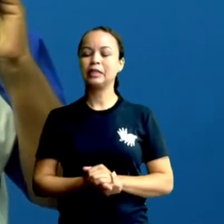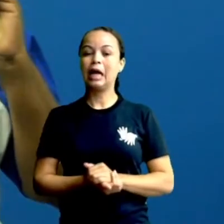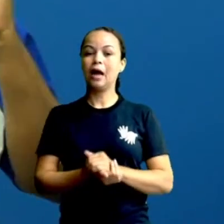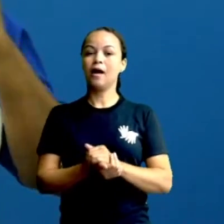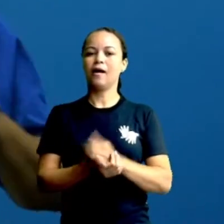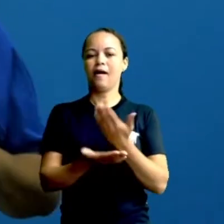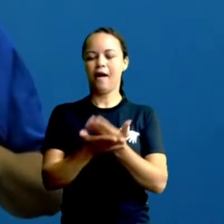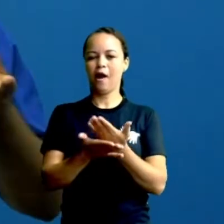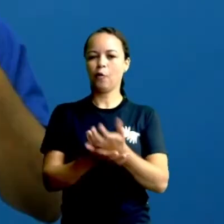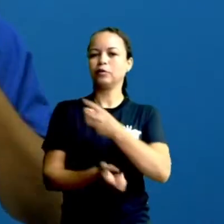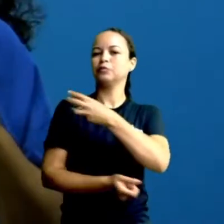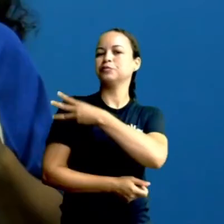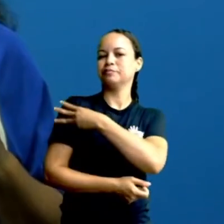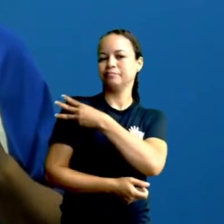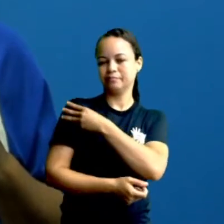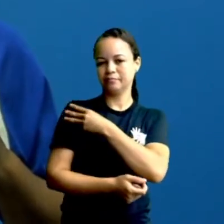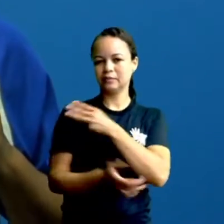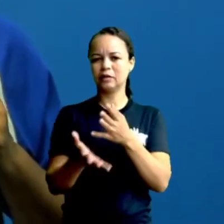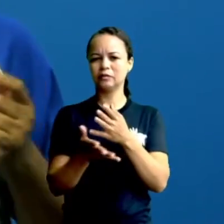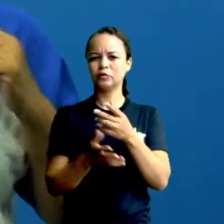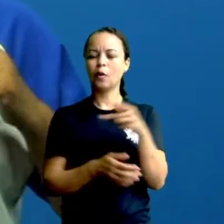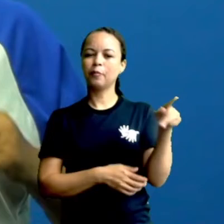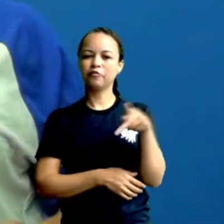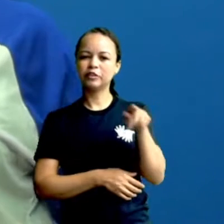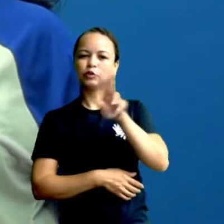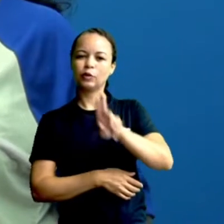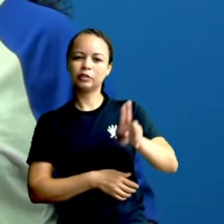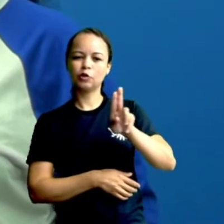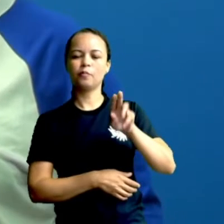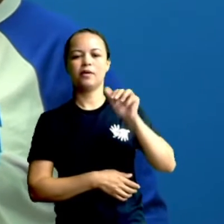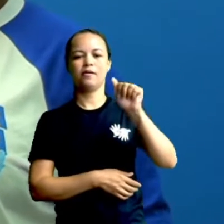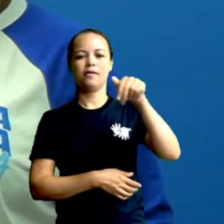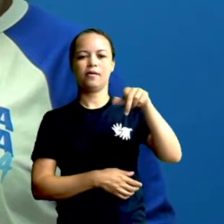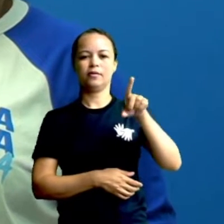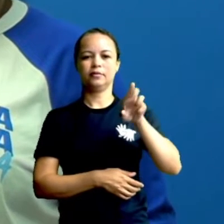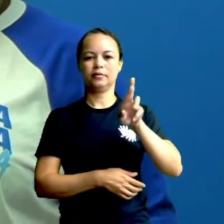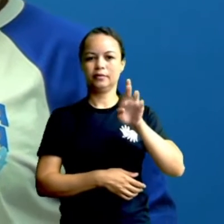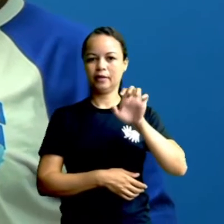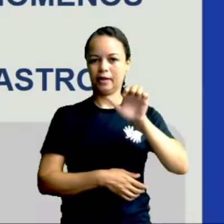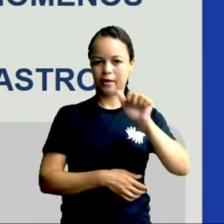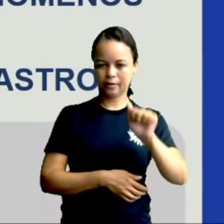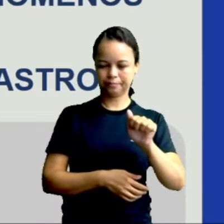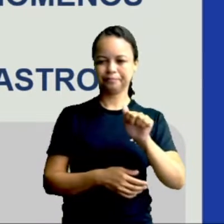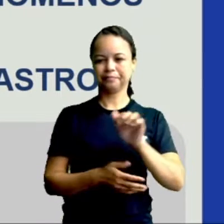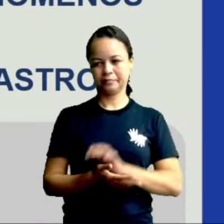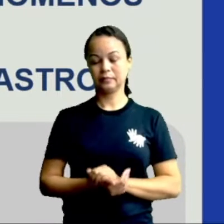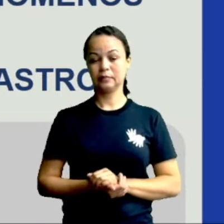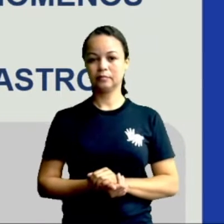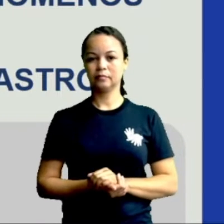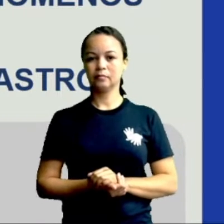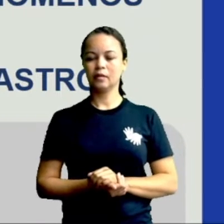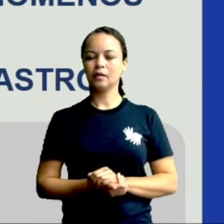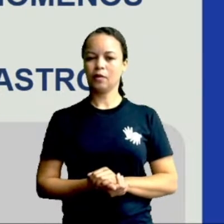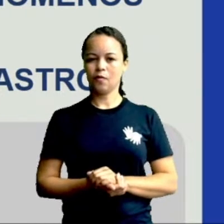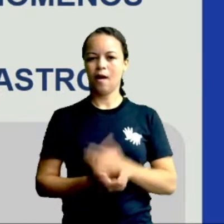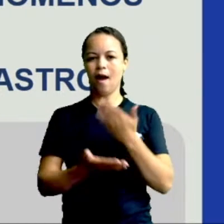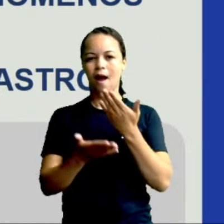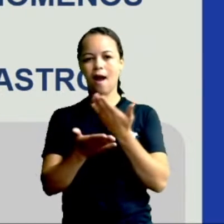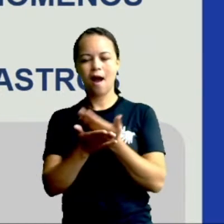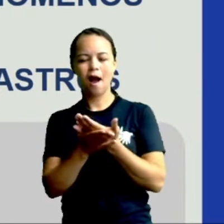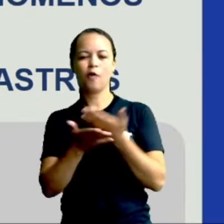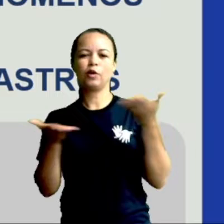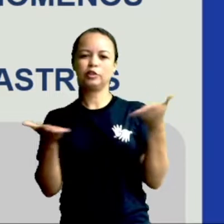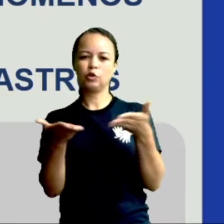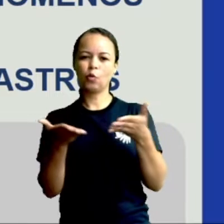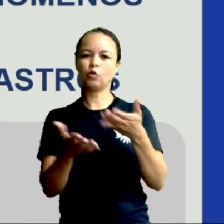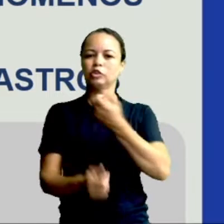do 3º ano. Eu sou a professora Andréa. Vamos lá? E aí, a aula de hoje é a aula de